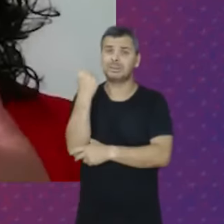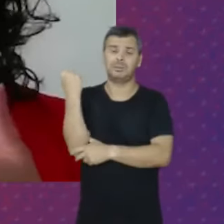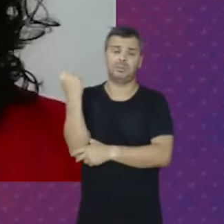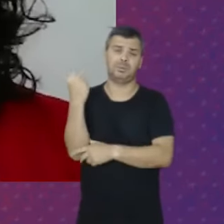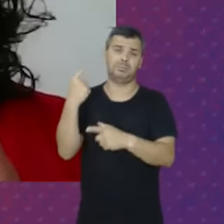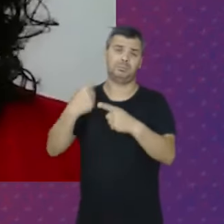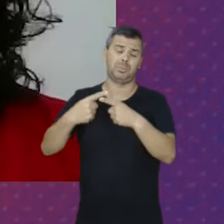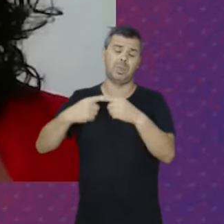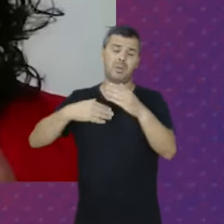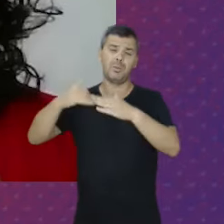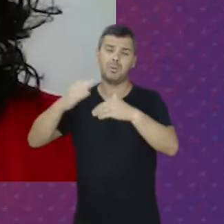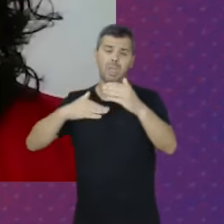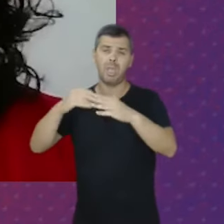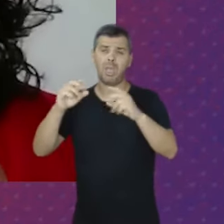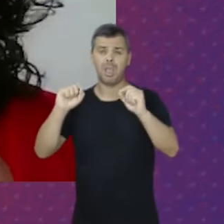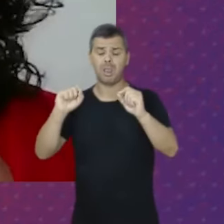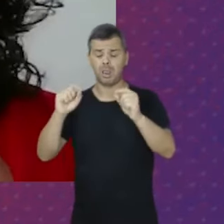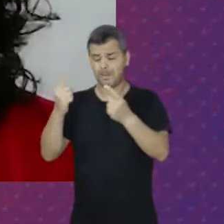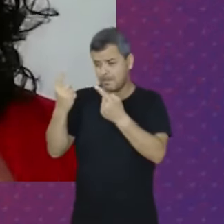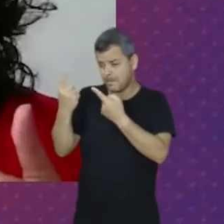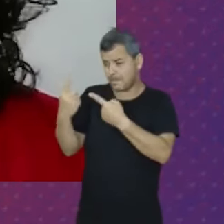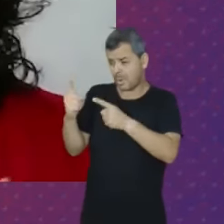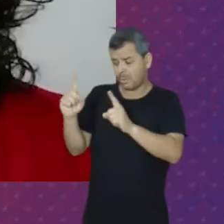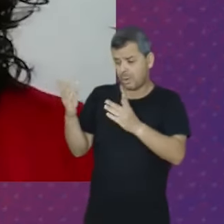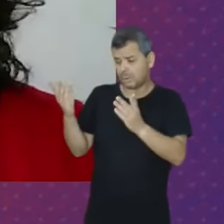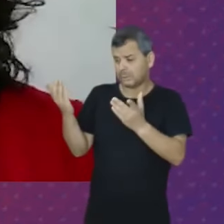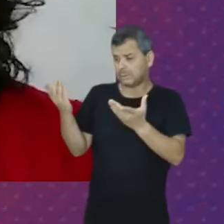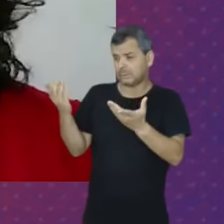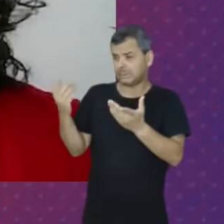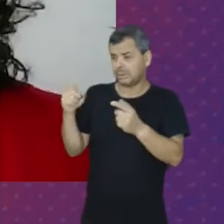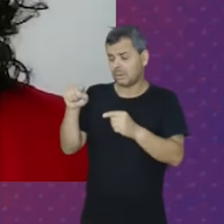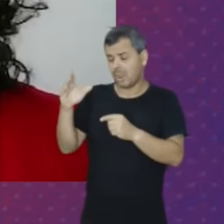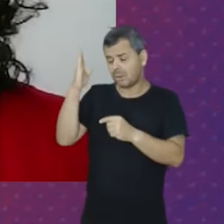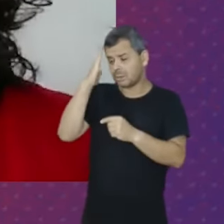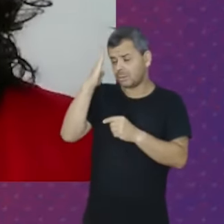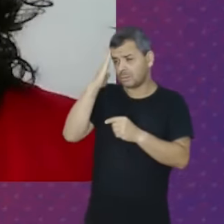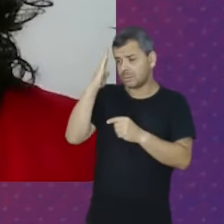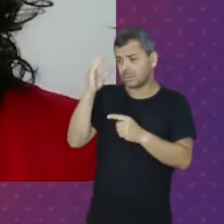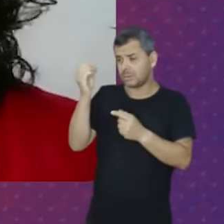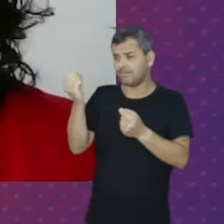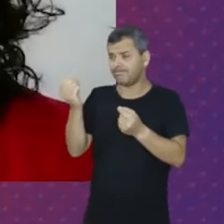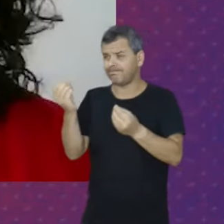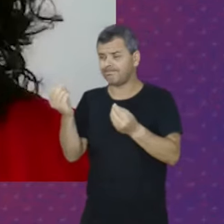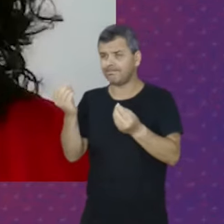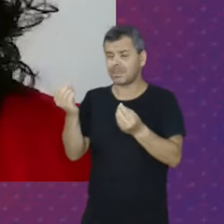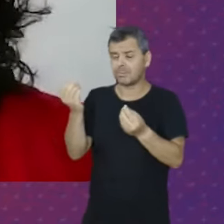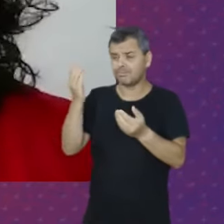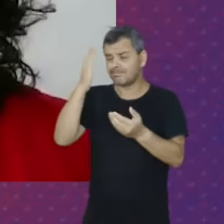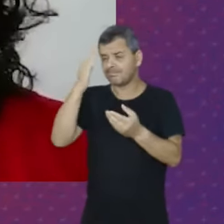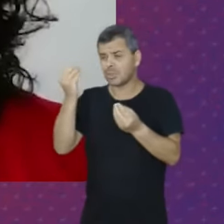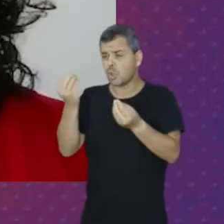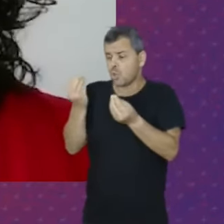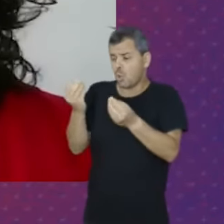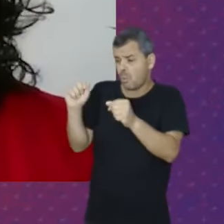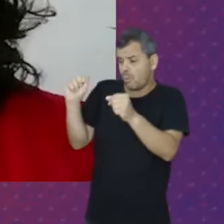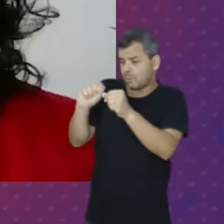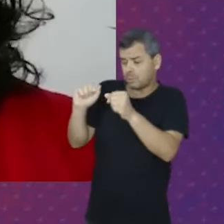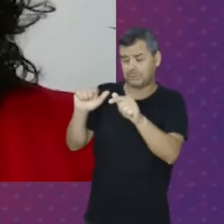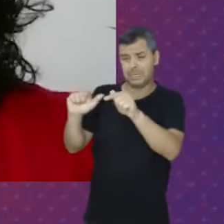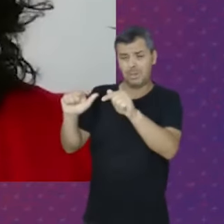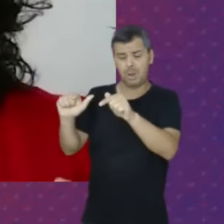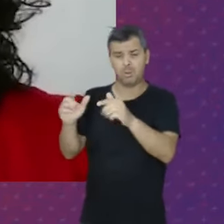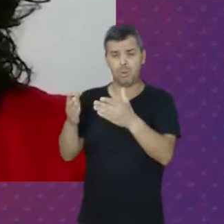profissional, é uma coisa que provoca desconforto, e se ele não tiver não souber como agir,